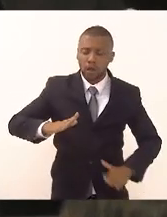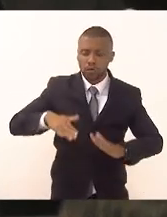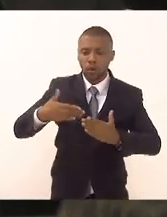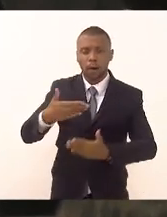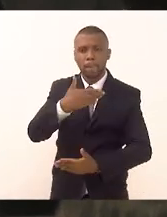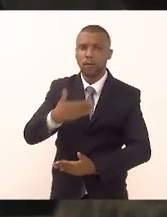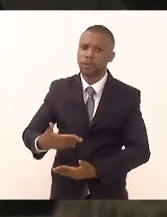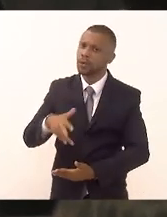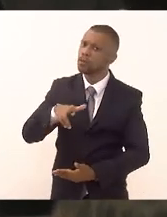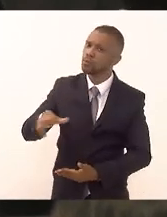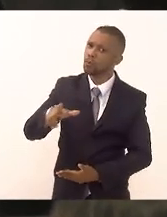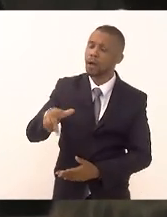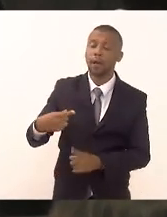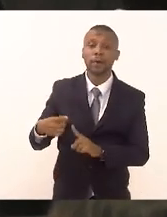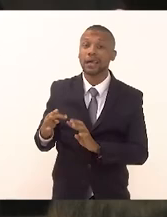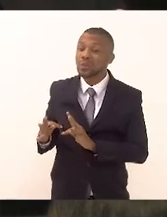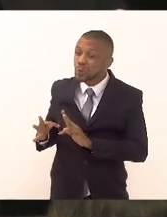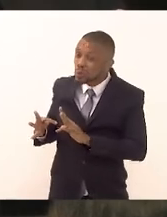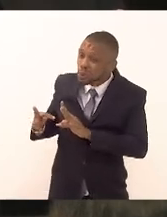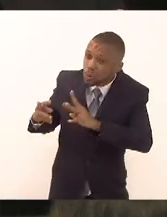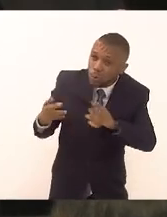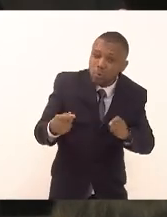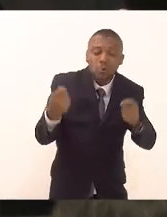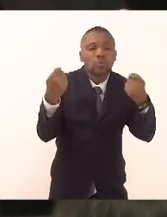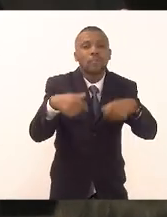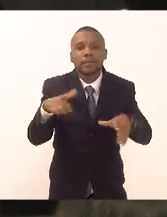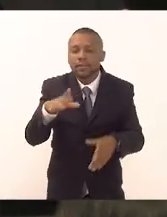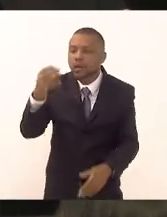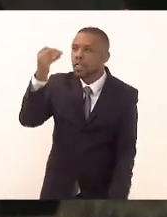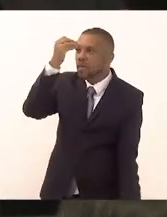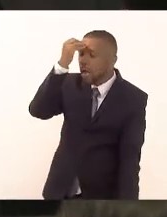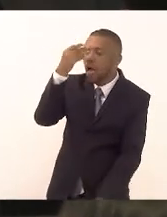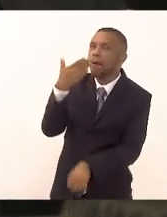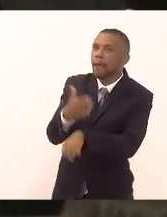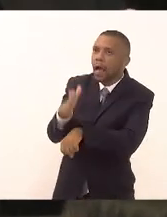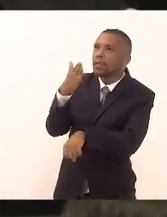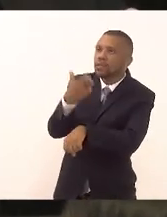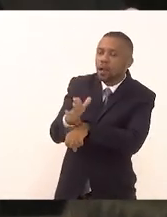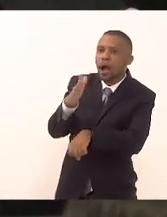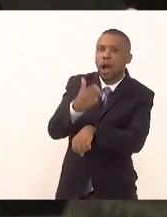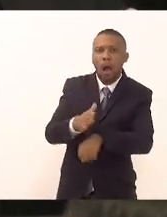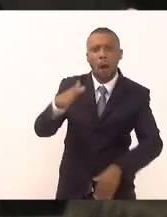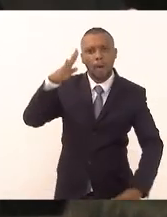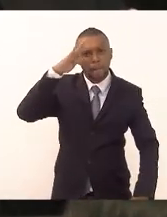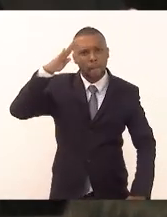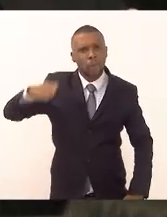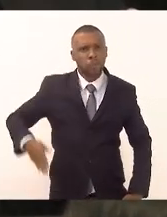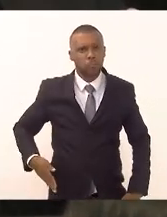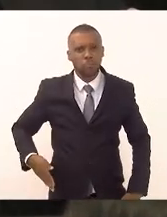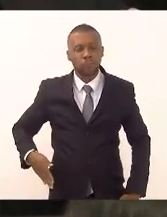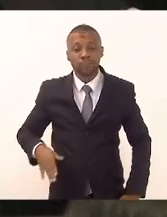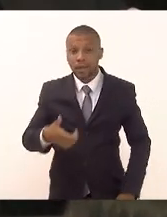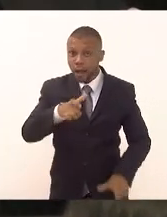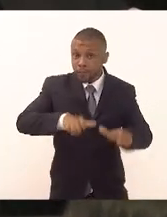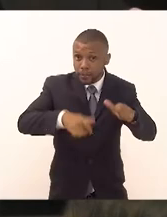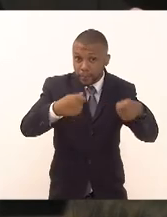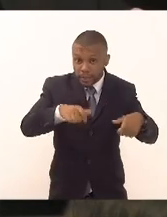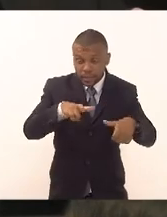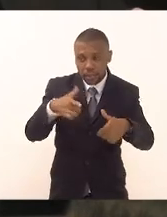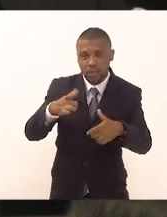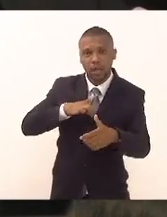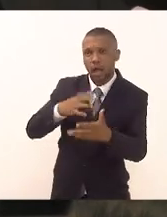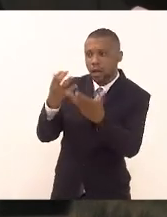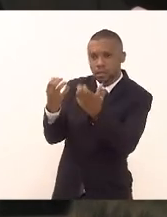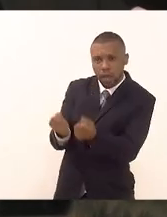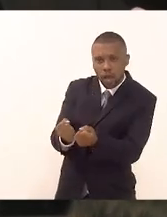porque todo mundo não precisa assimilar e praticar os valores do militarismo. Quem tem que assimilar e praticar os valores do militarismo